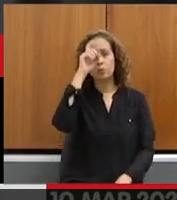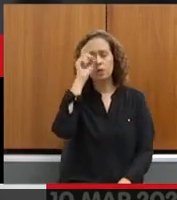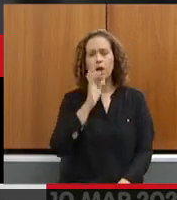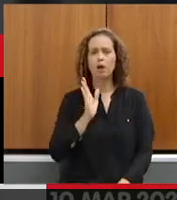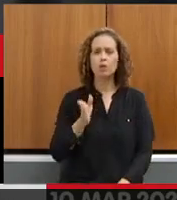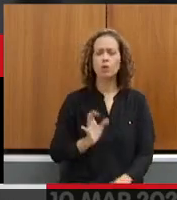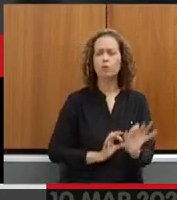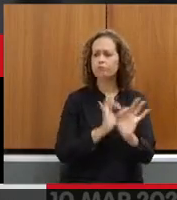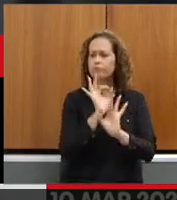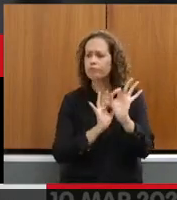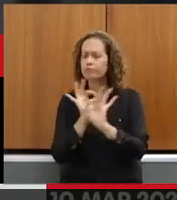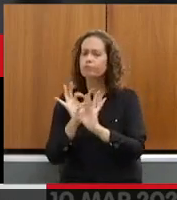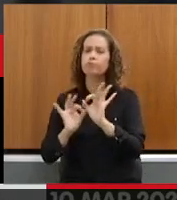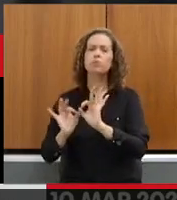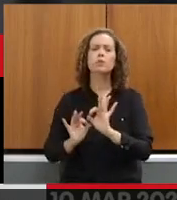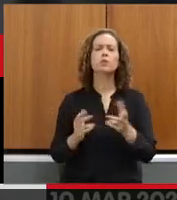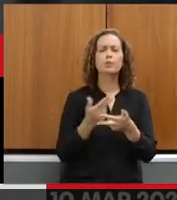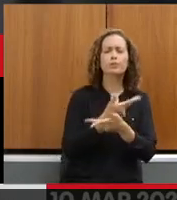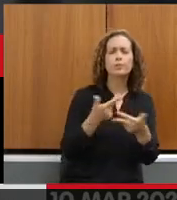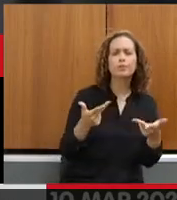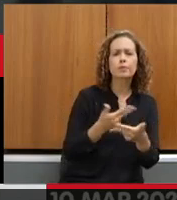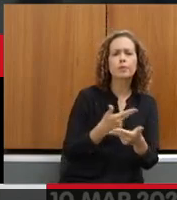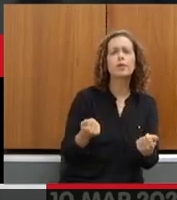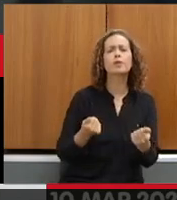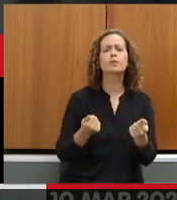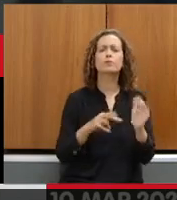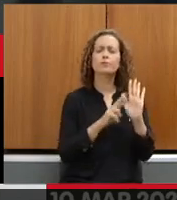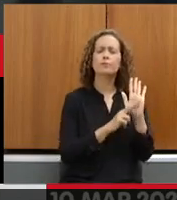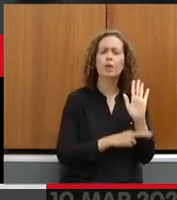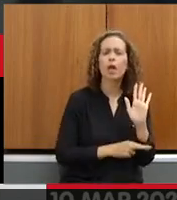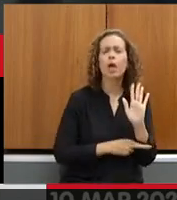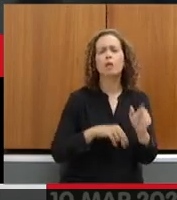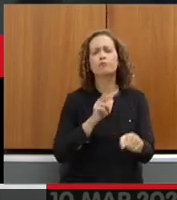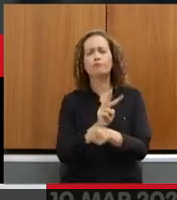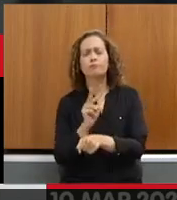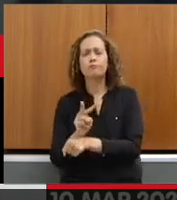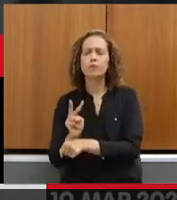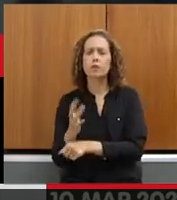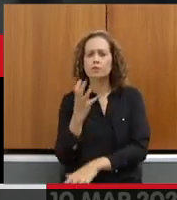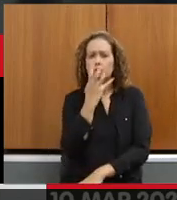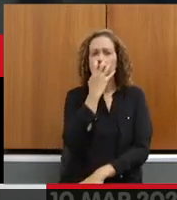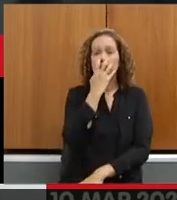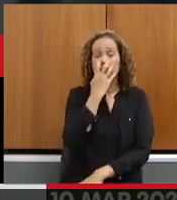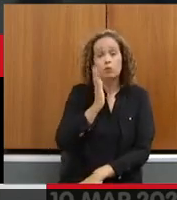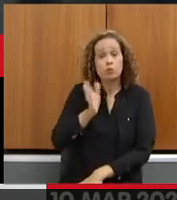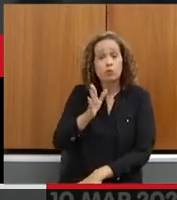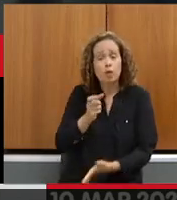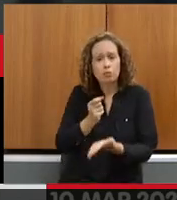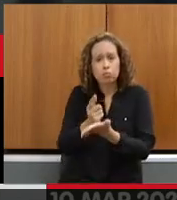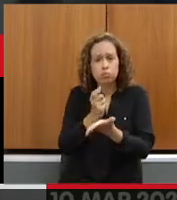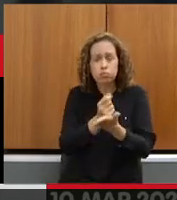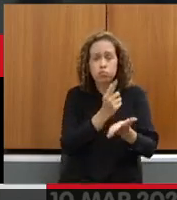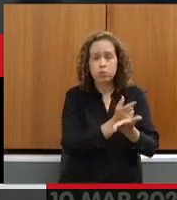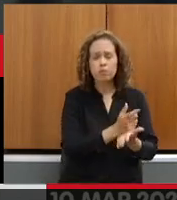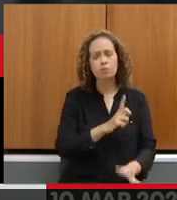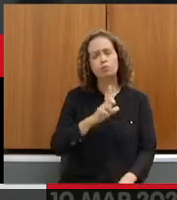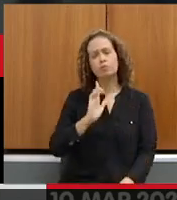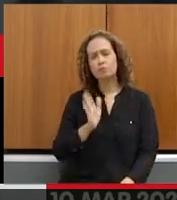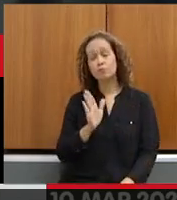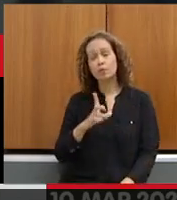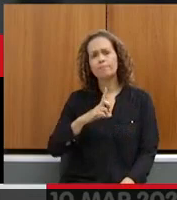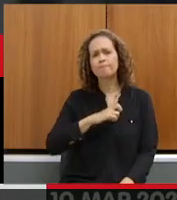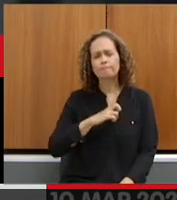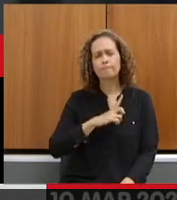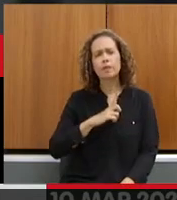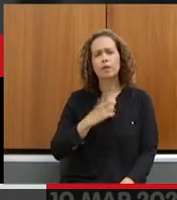compramos ep respirador sistema isso tudo em vários momentos nós chegamos flutuações mas